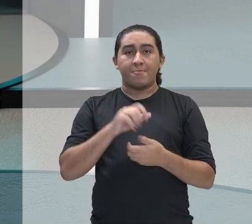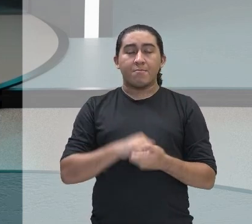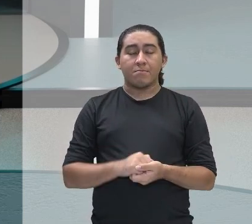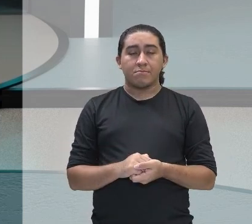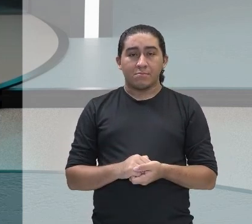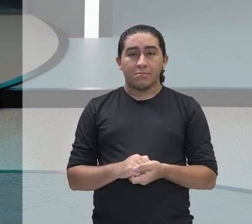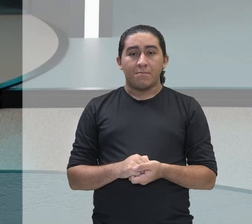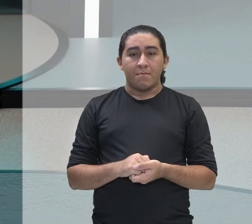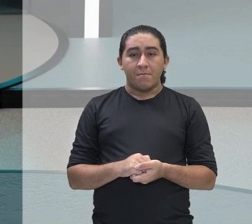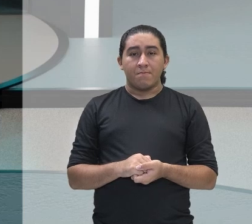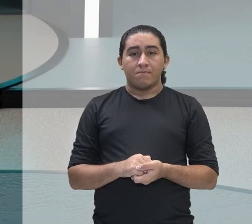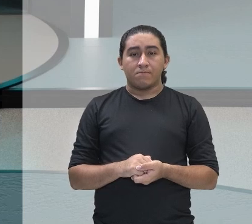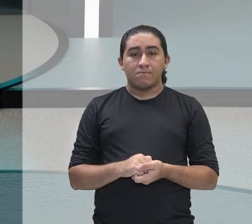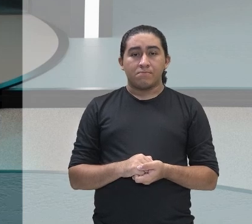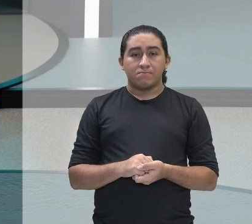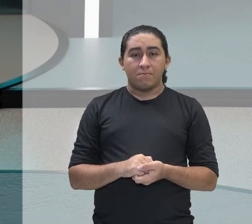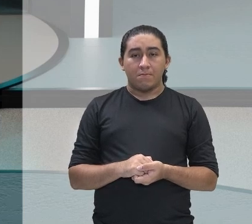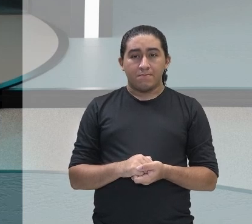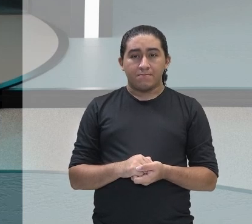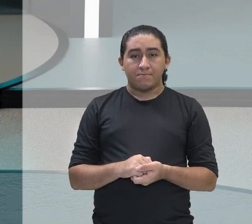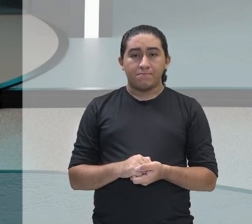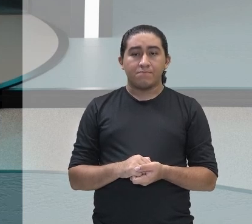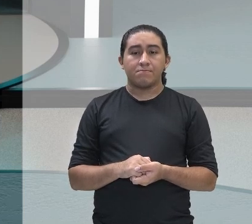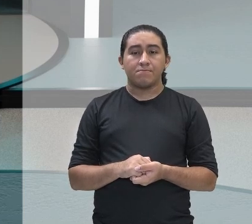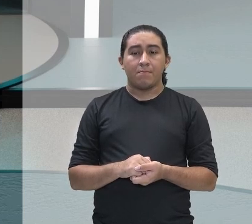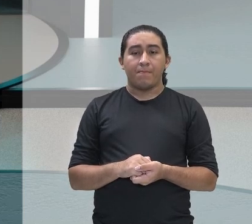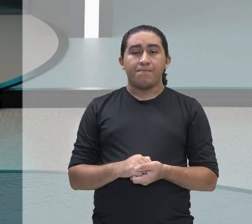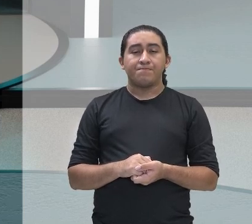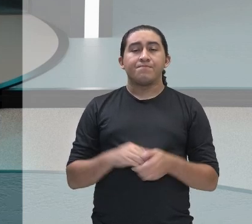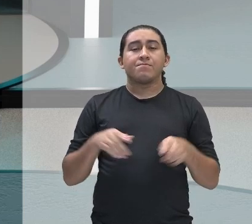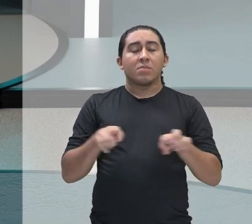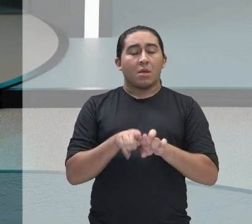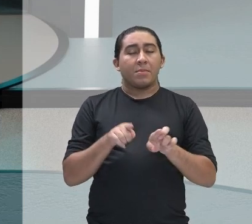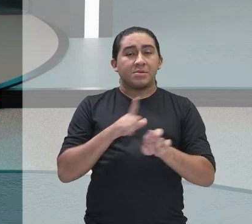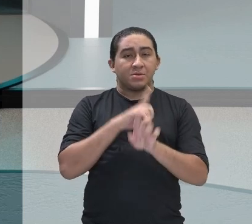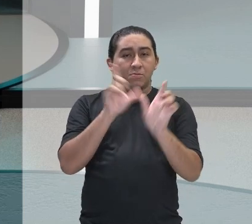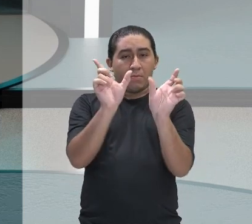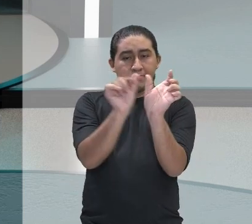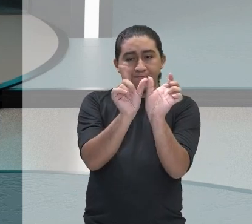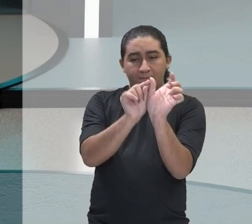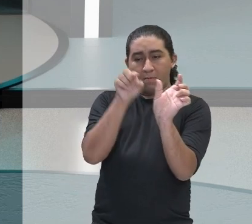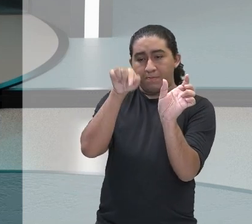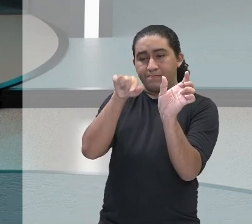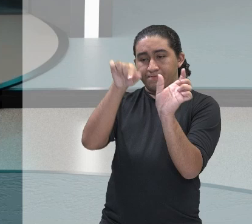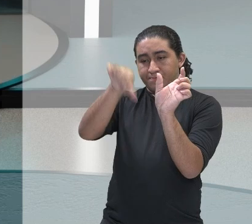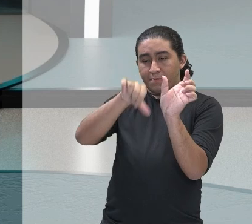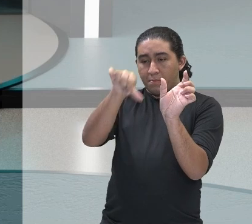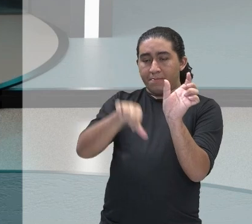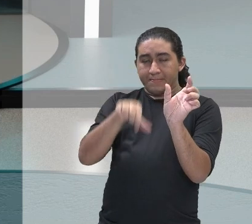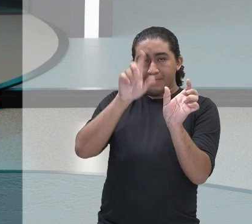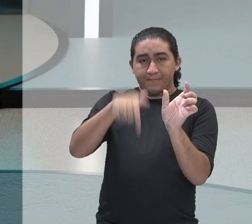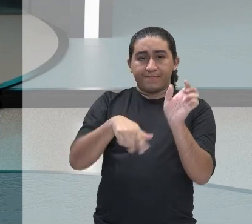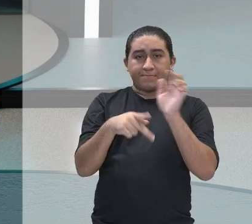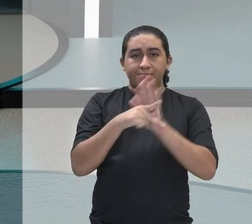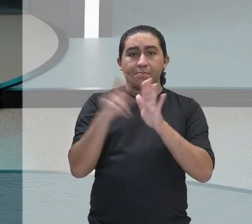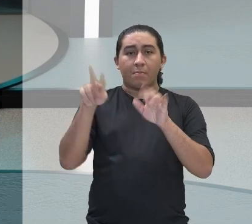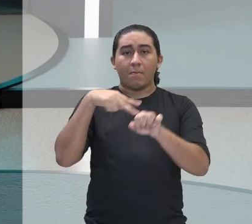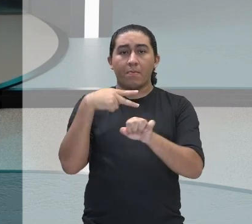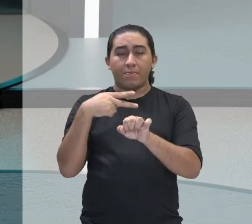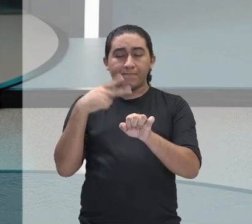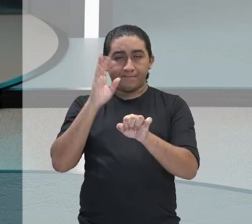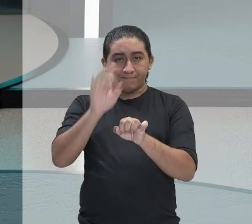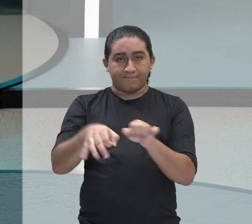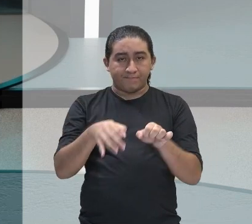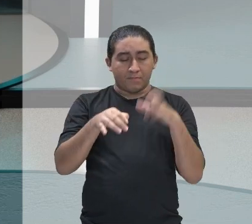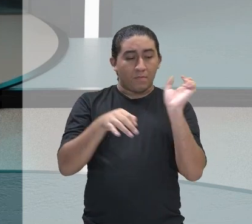né, dentro disso aí, não só a derivação sufixal, que é o morfema depois do radical, né,